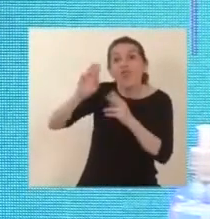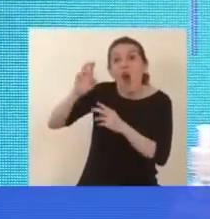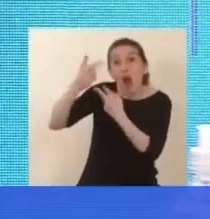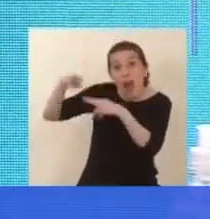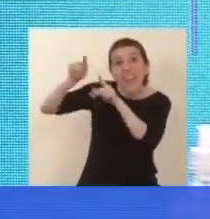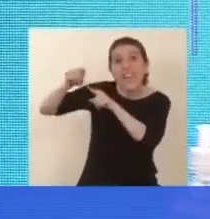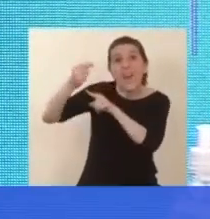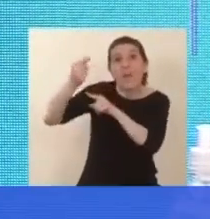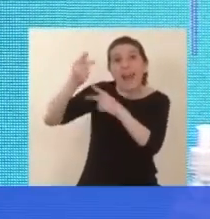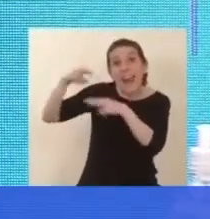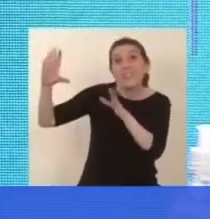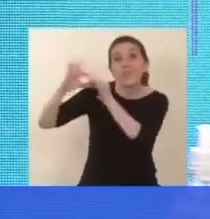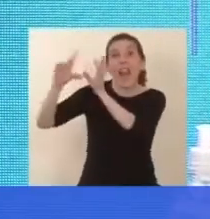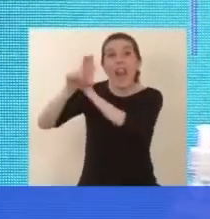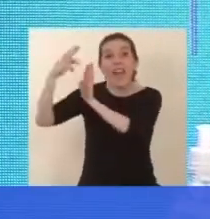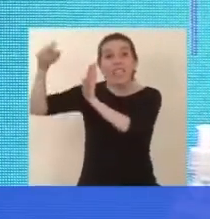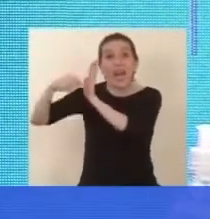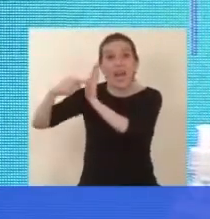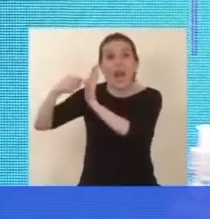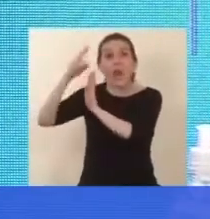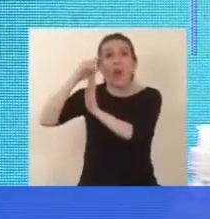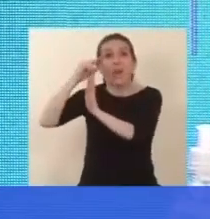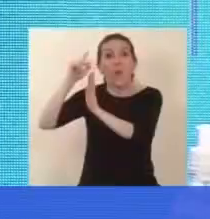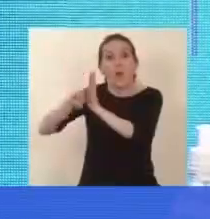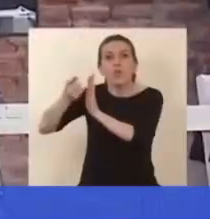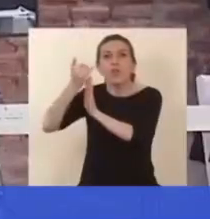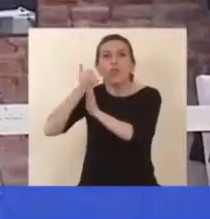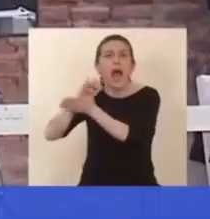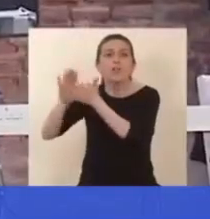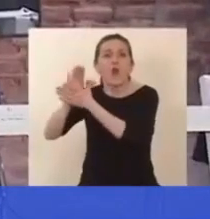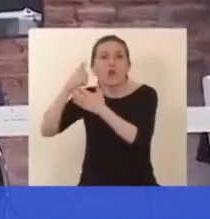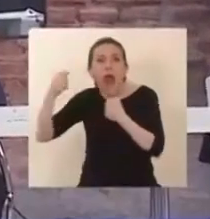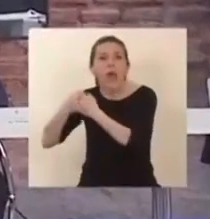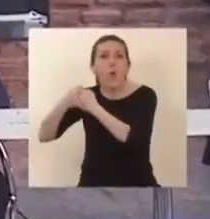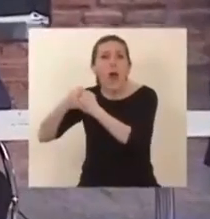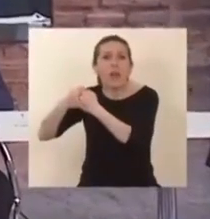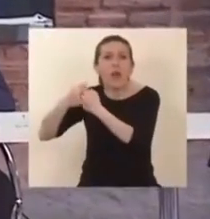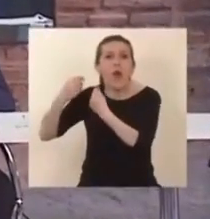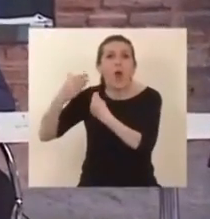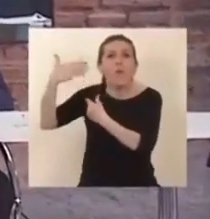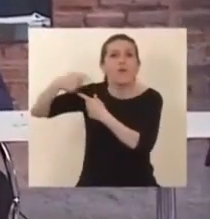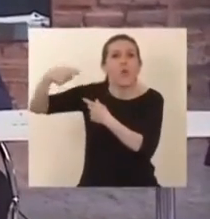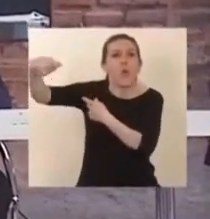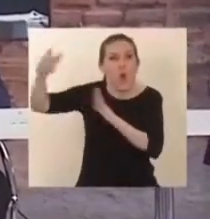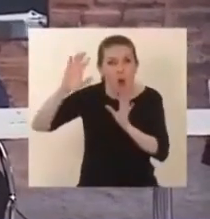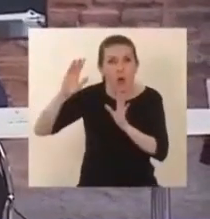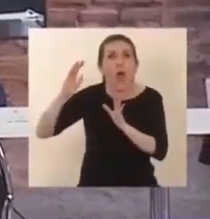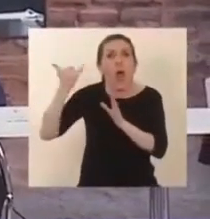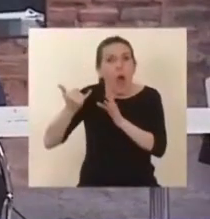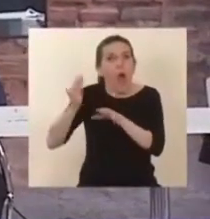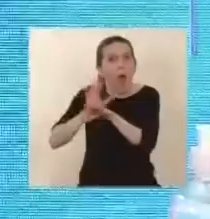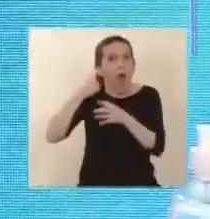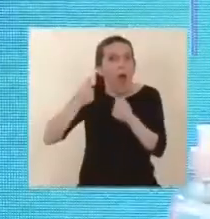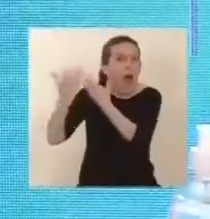99% da dívida pública em moeda estrangeira sob legislação estrangeira já foram reestruturadas. Isso é consistente com um compromisso